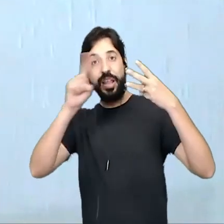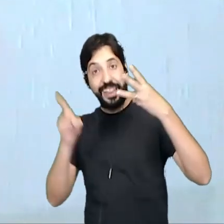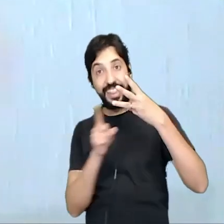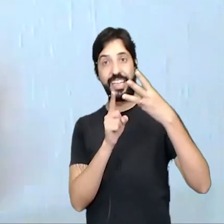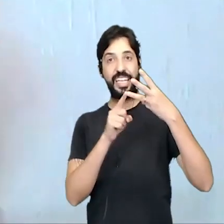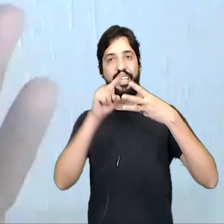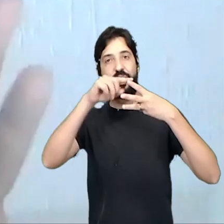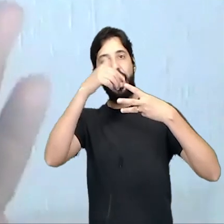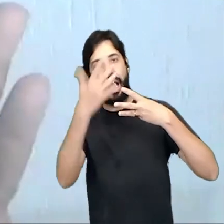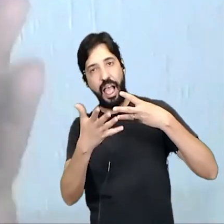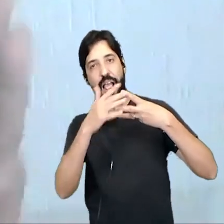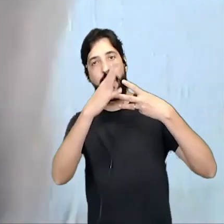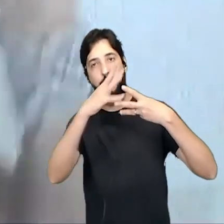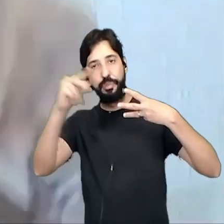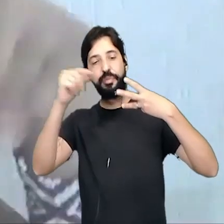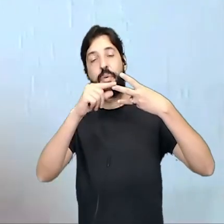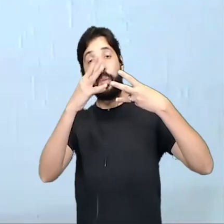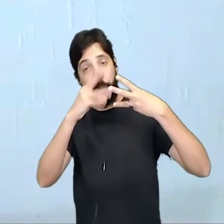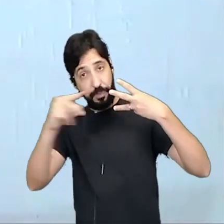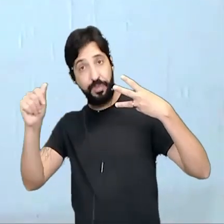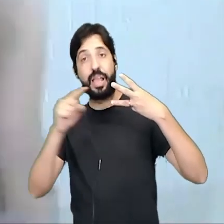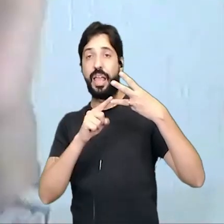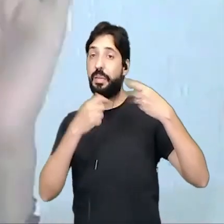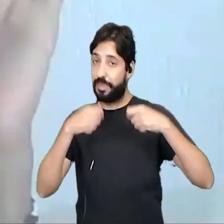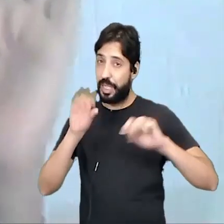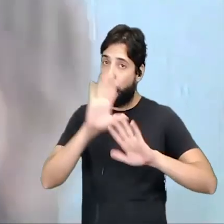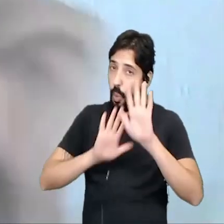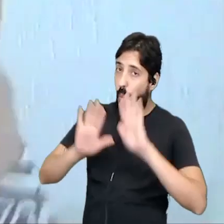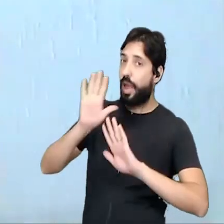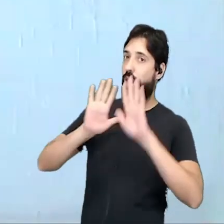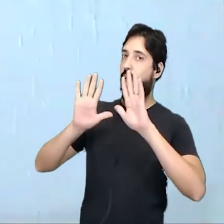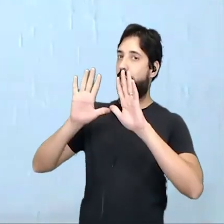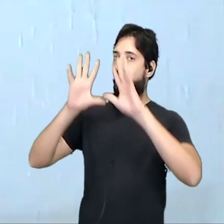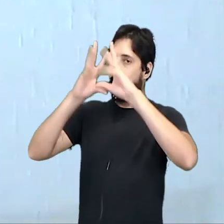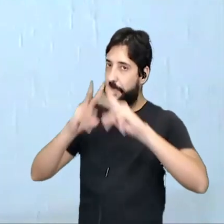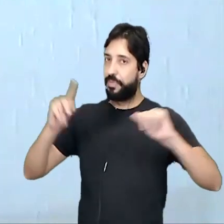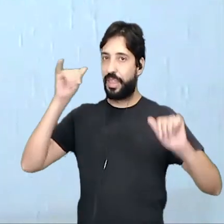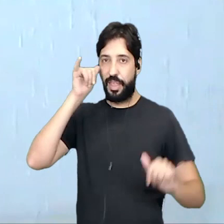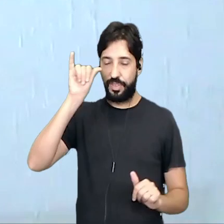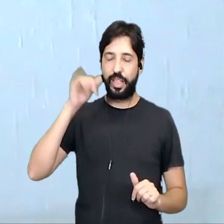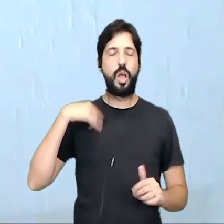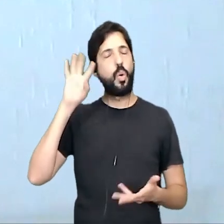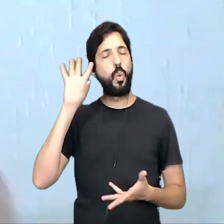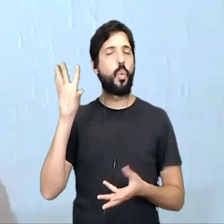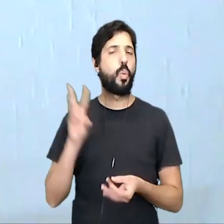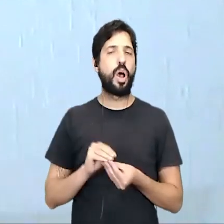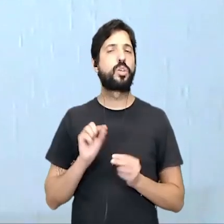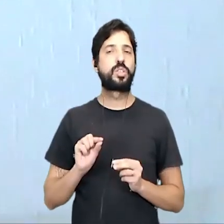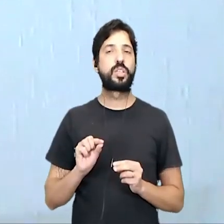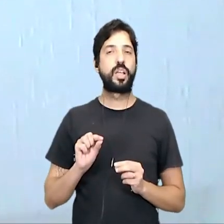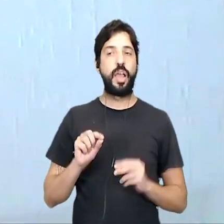3ª edição, já caiu um, caiu outro, e que agora a gente tem que tomar cuidado para esse não despencar, eu